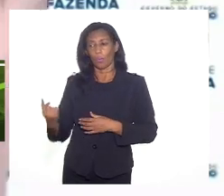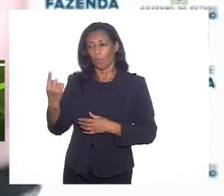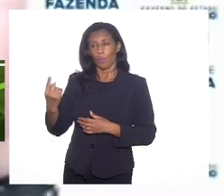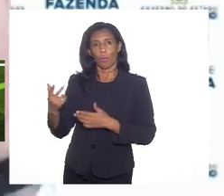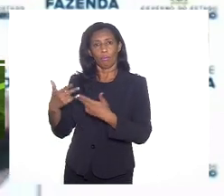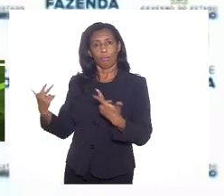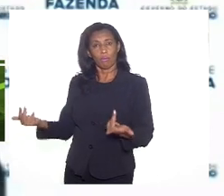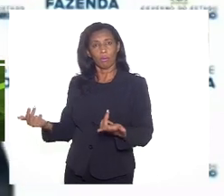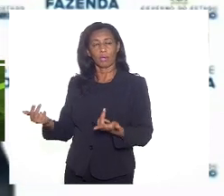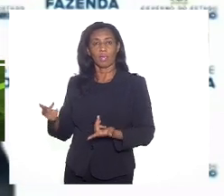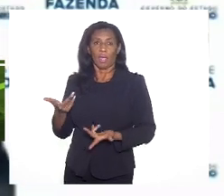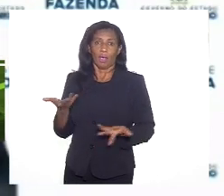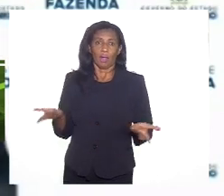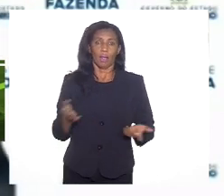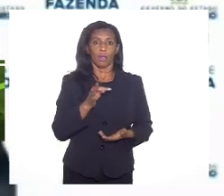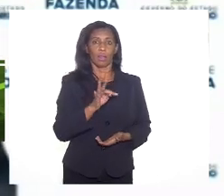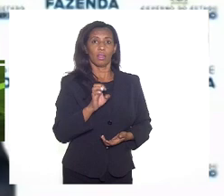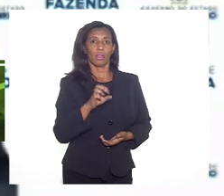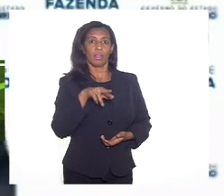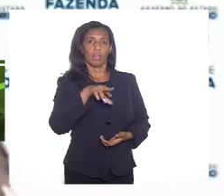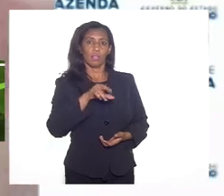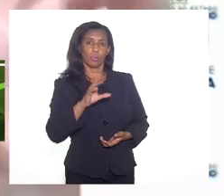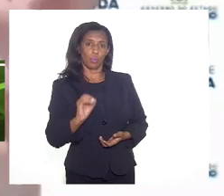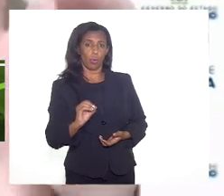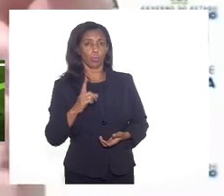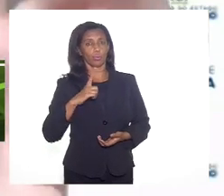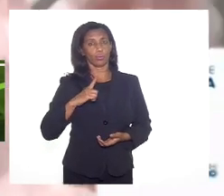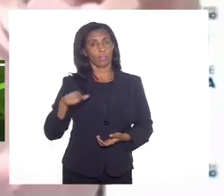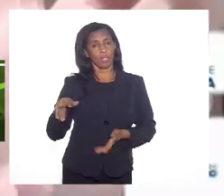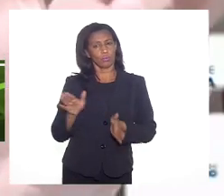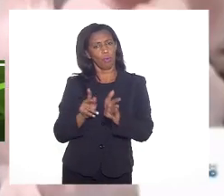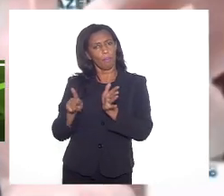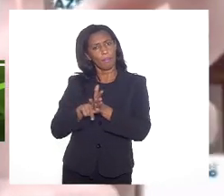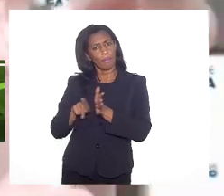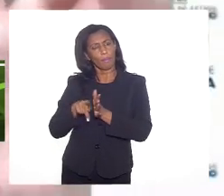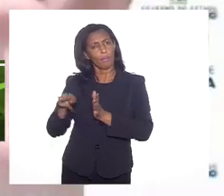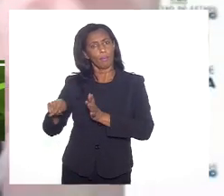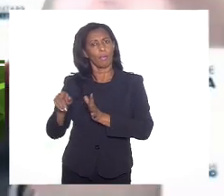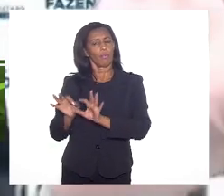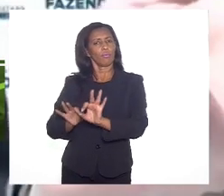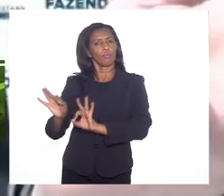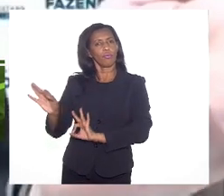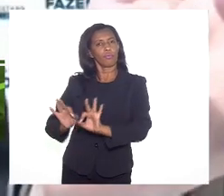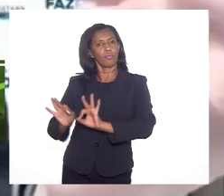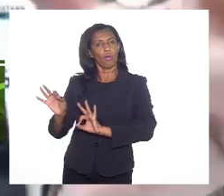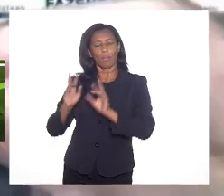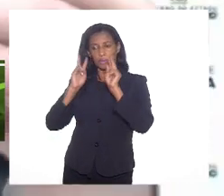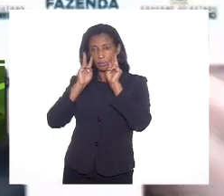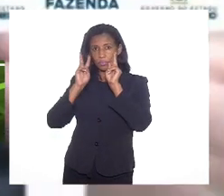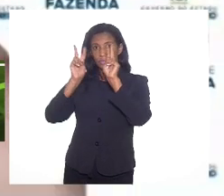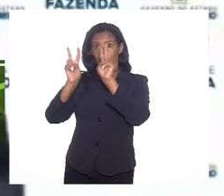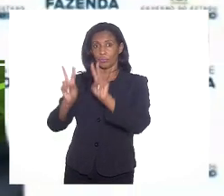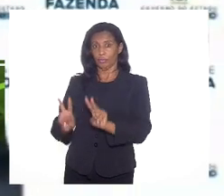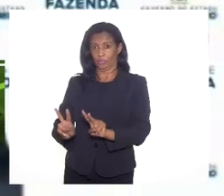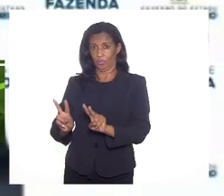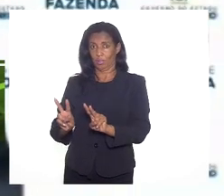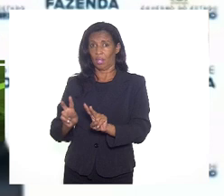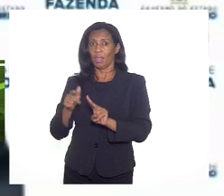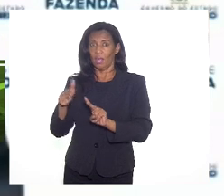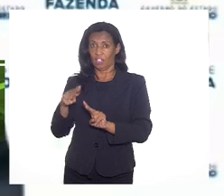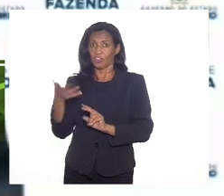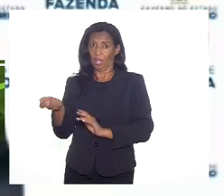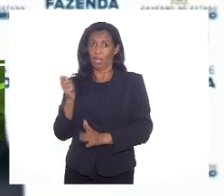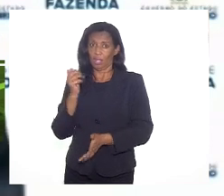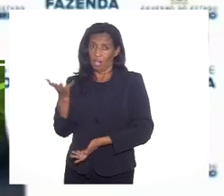É claro que o Tesouro Nacional tem as suas próprias formas de enxergar, eles querem receber a